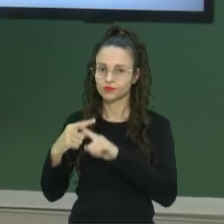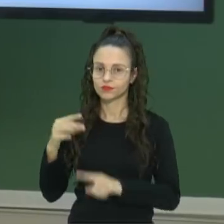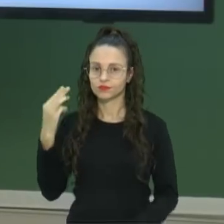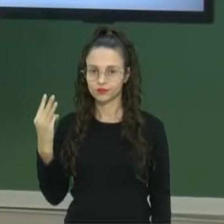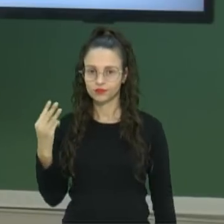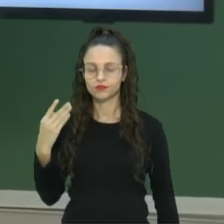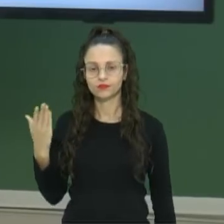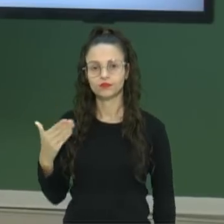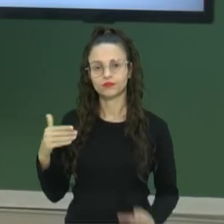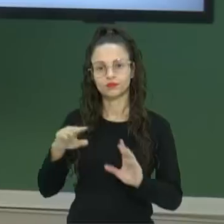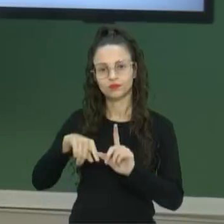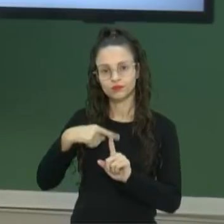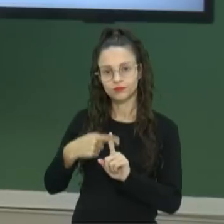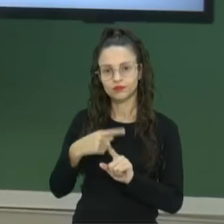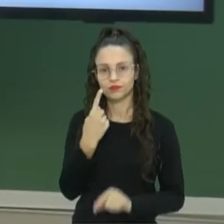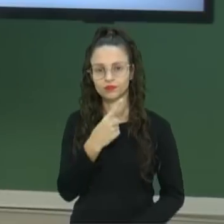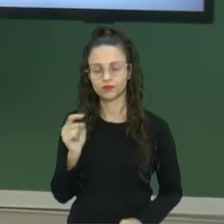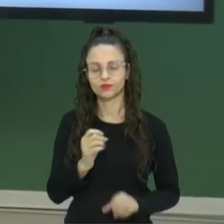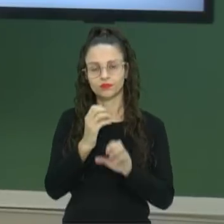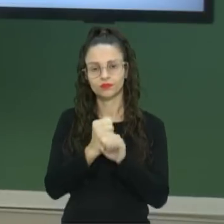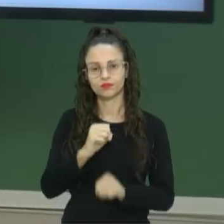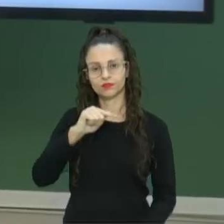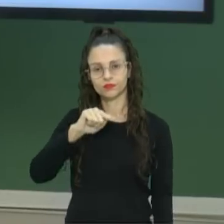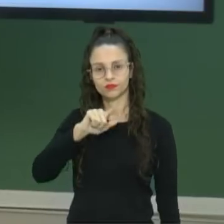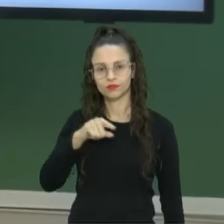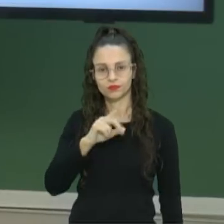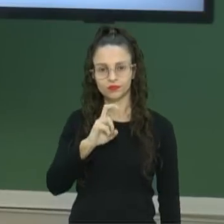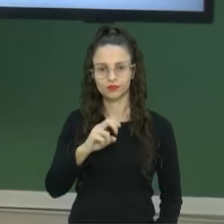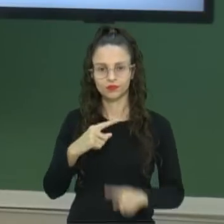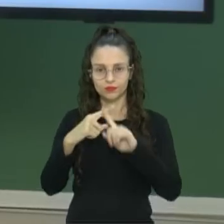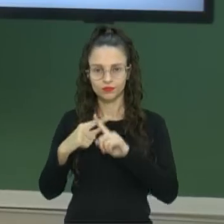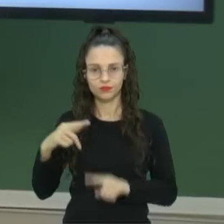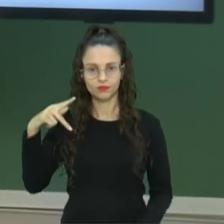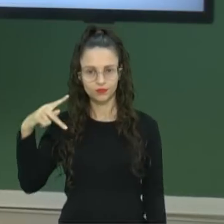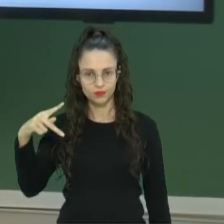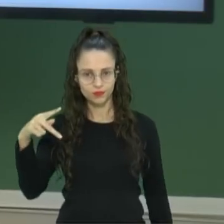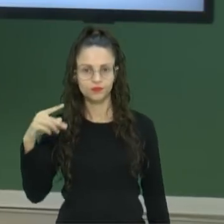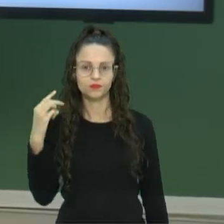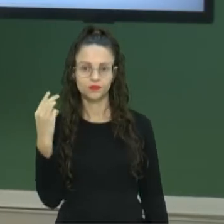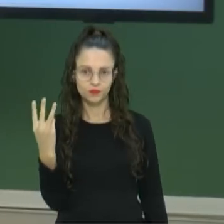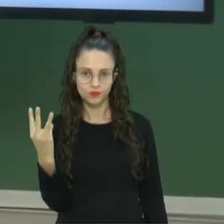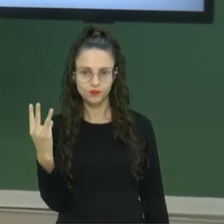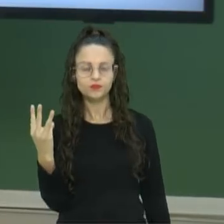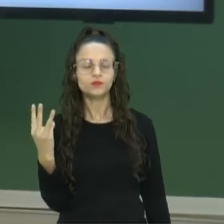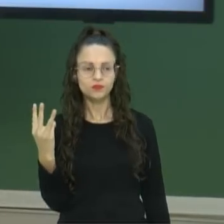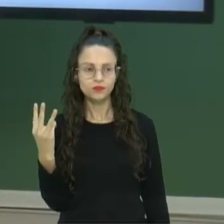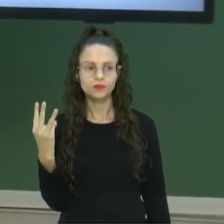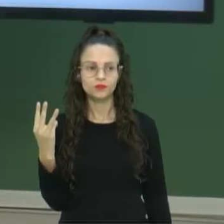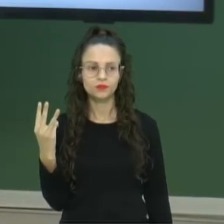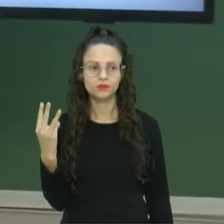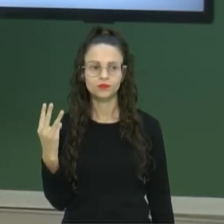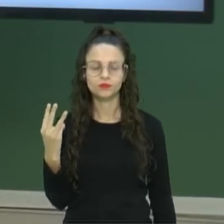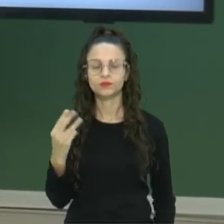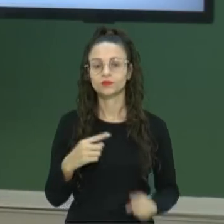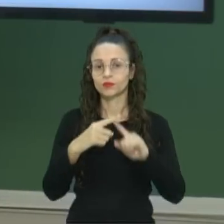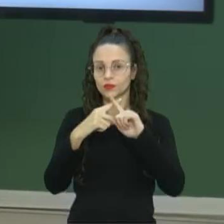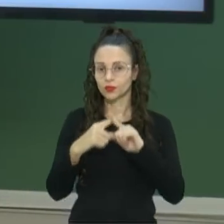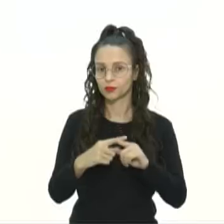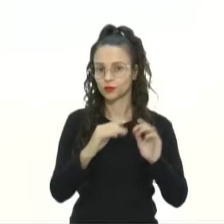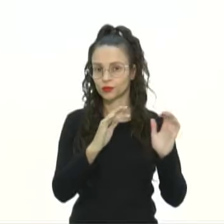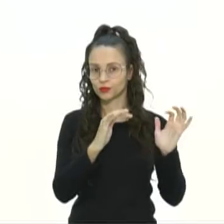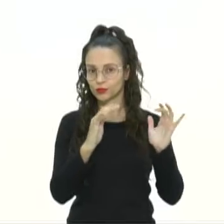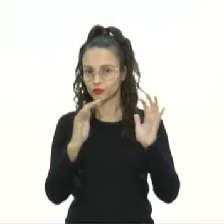a última nota, que é 7,6 vezes o seu peso, que é 3, ok? Fazendo as